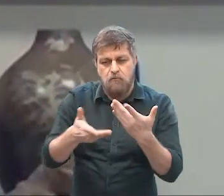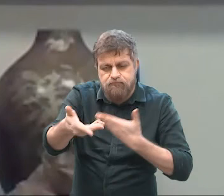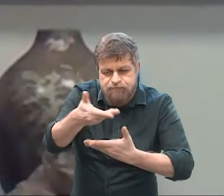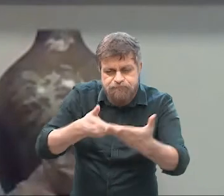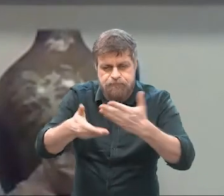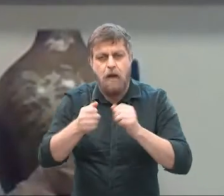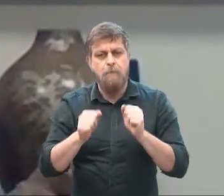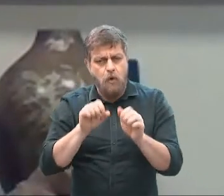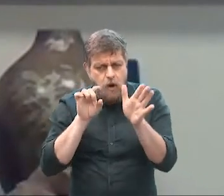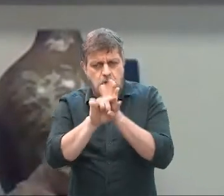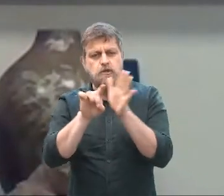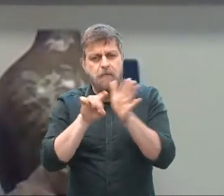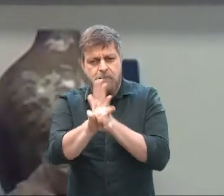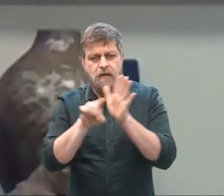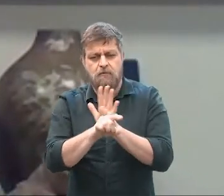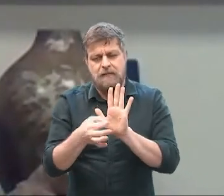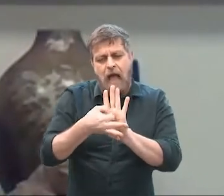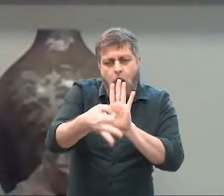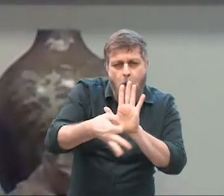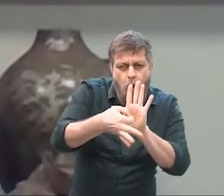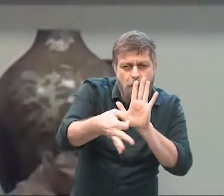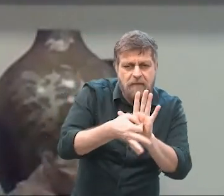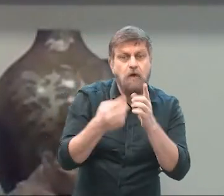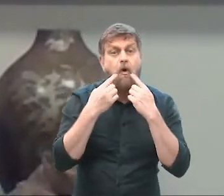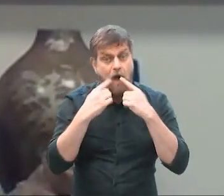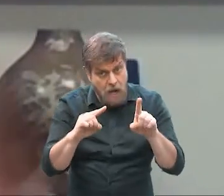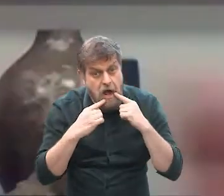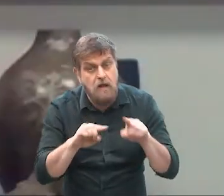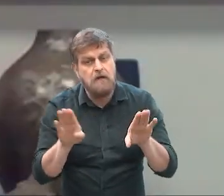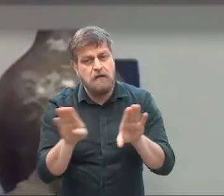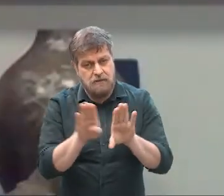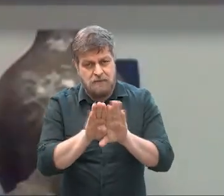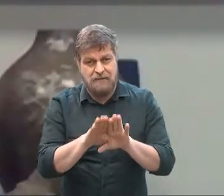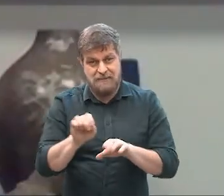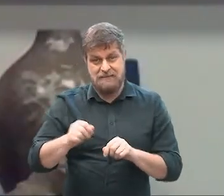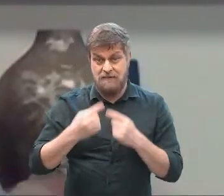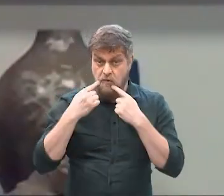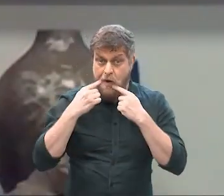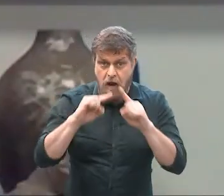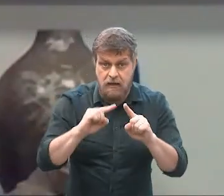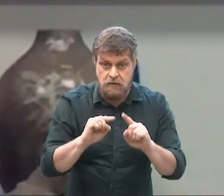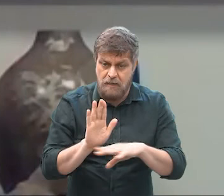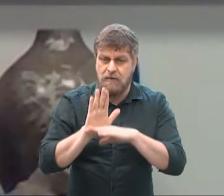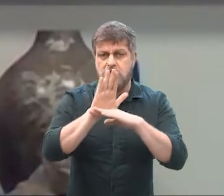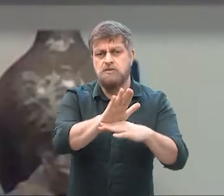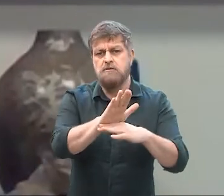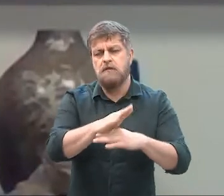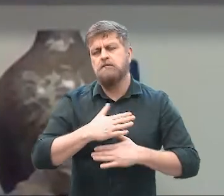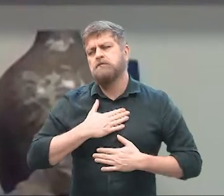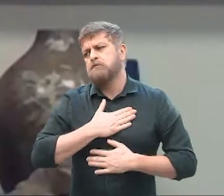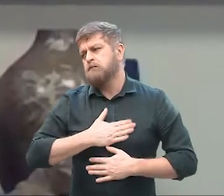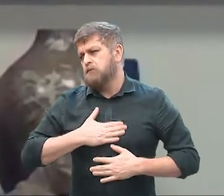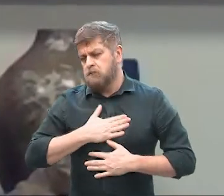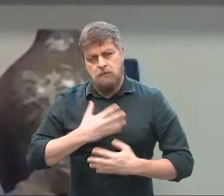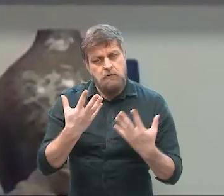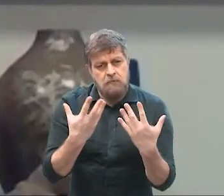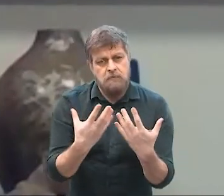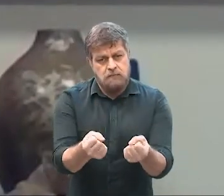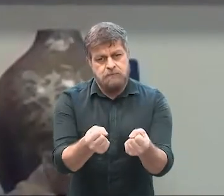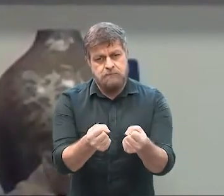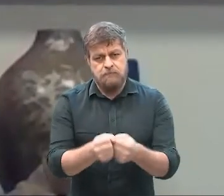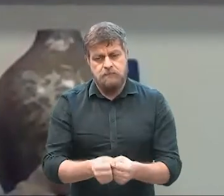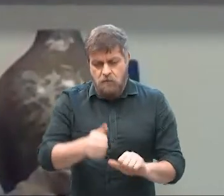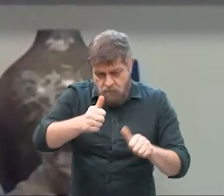fazendo questionamentos, sugestões, críticas, e se a crítica for construtiva, eu vou levar em consideração e